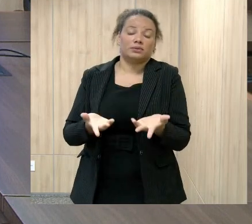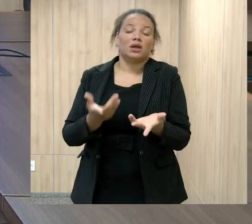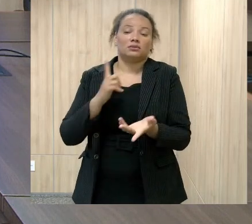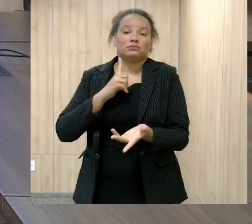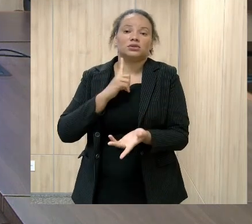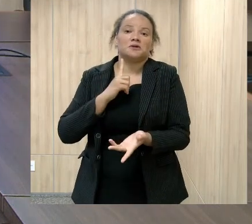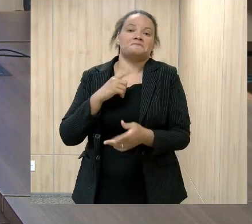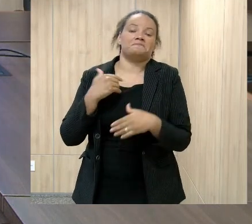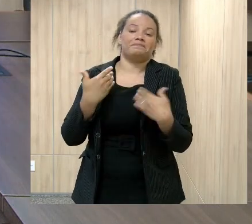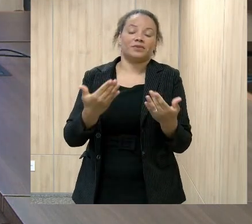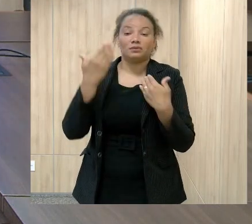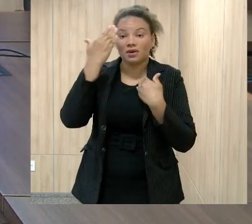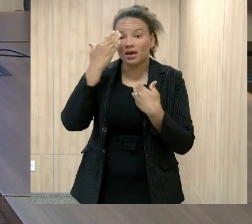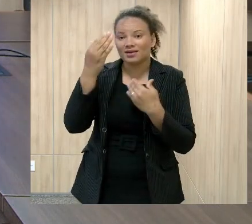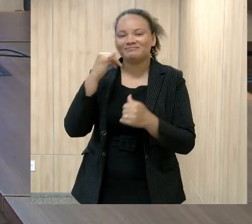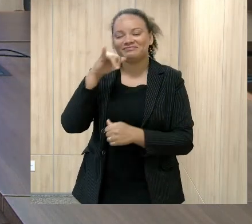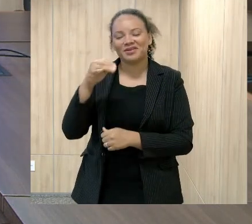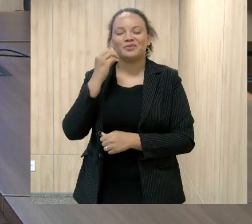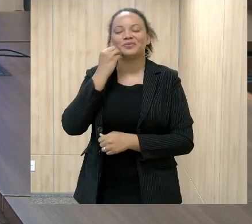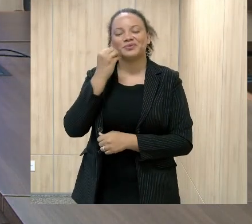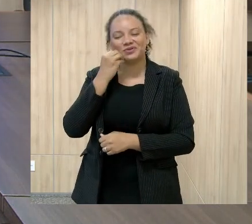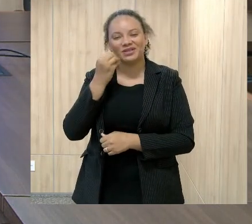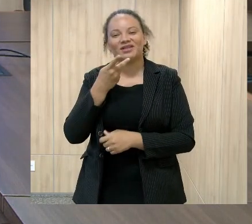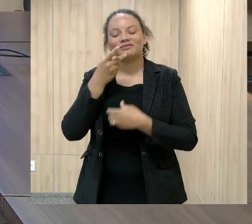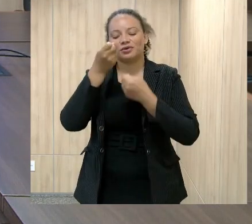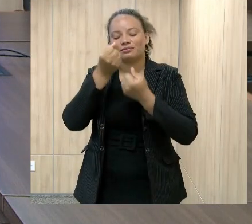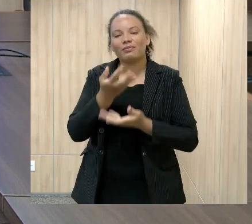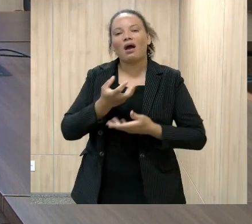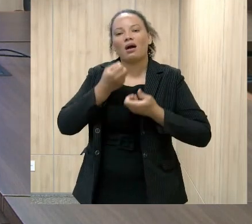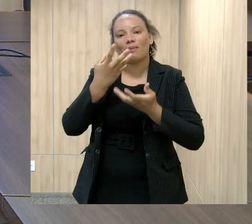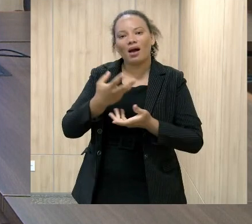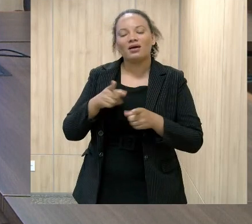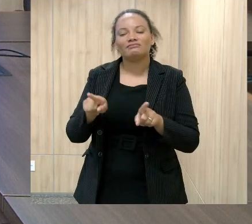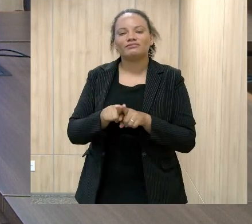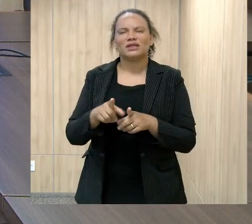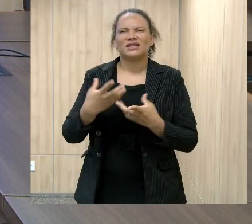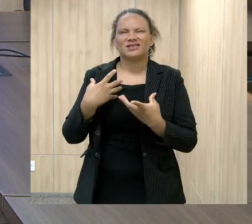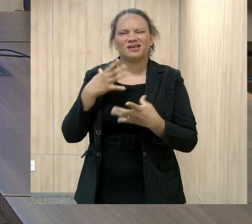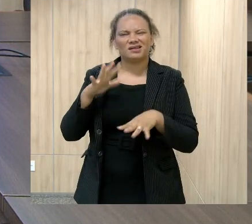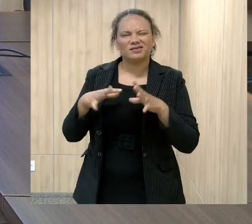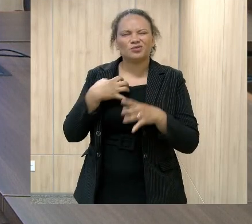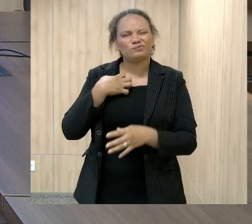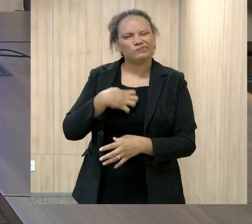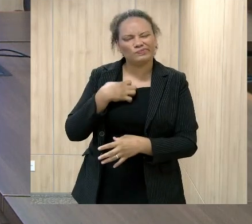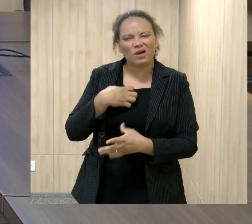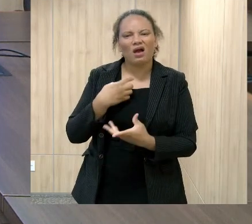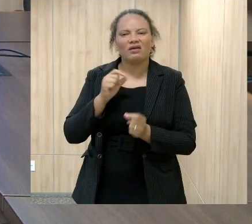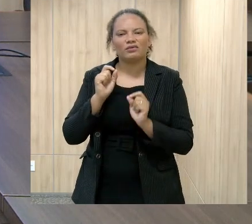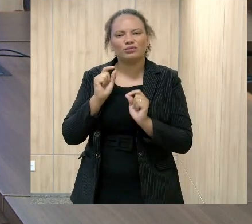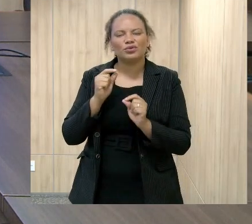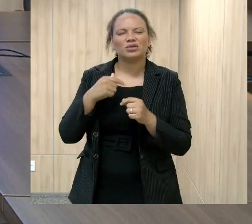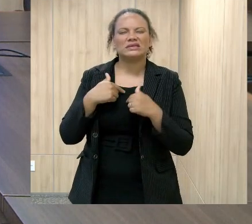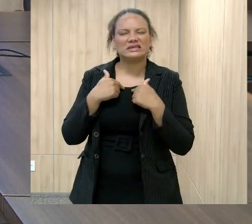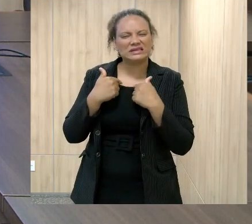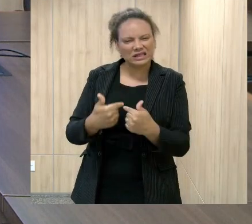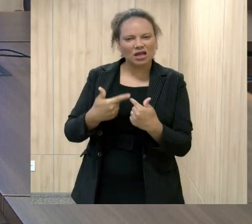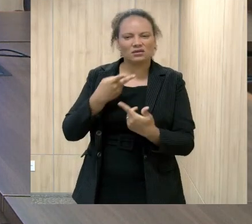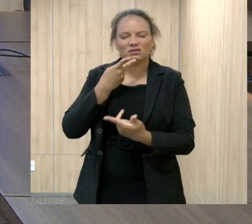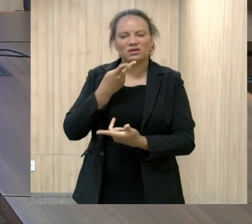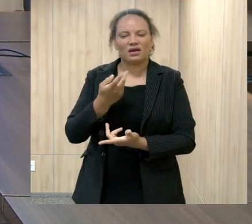responsabilidade então agradeço a oportunidade de eu poder me expressar Aqui hoje até assim bastante indignada bastante chateada